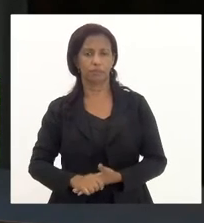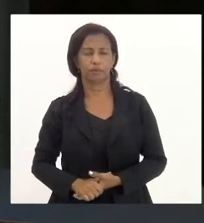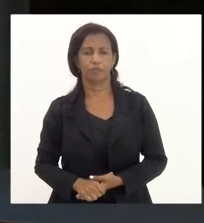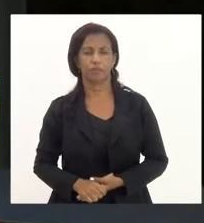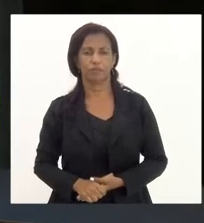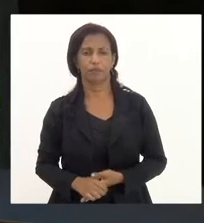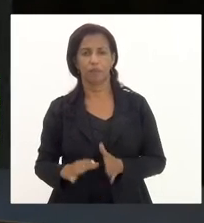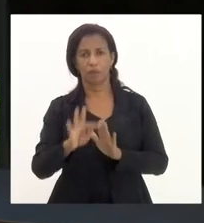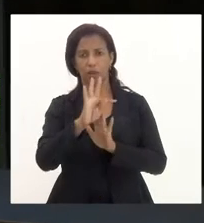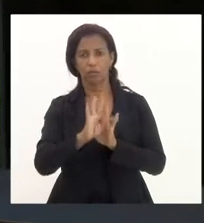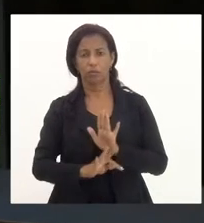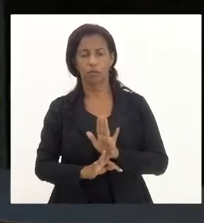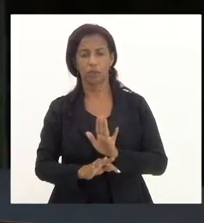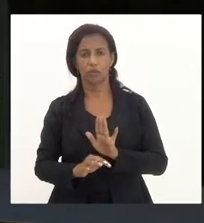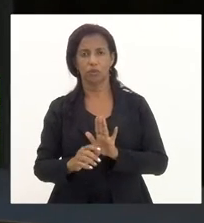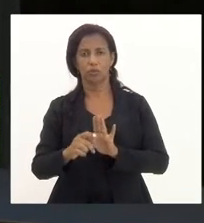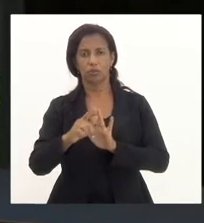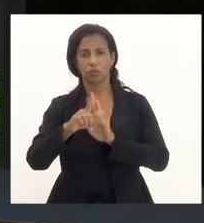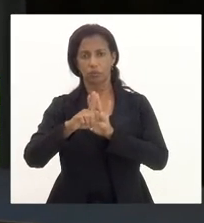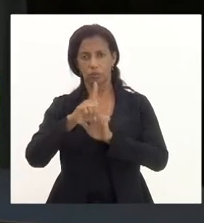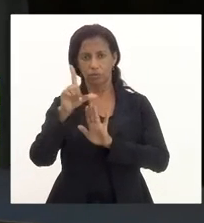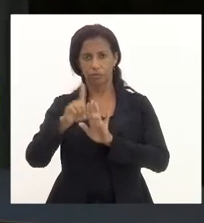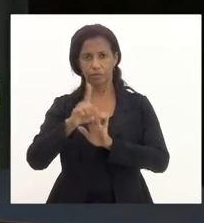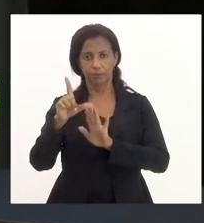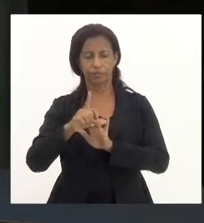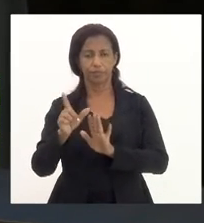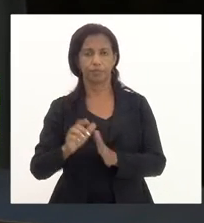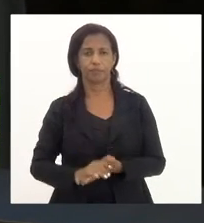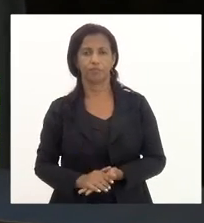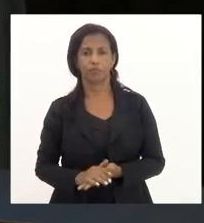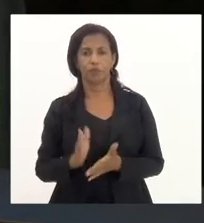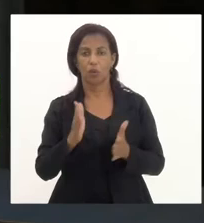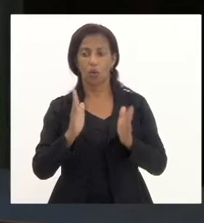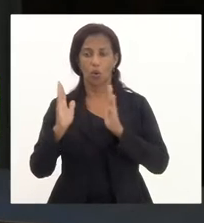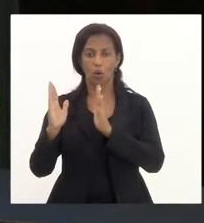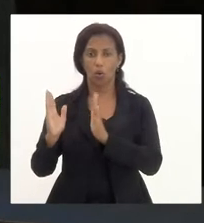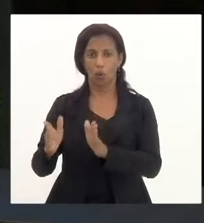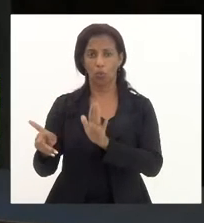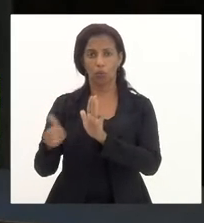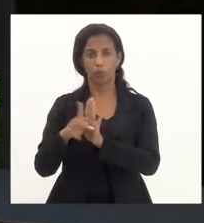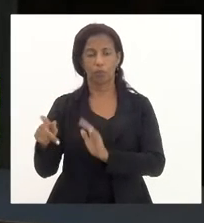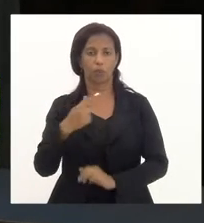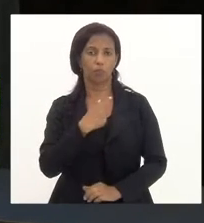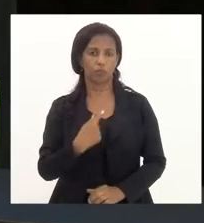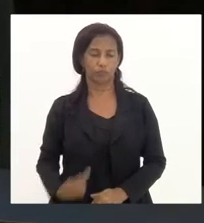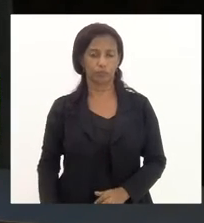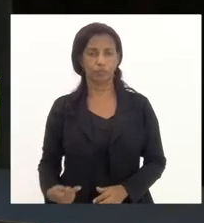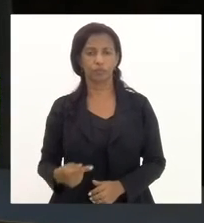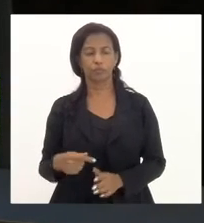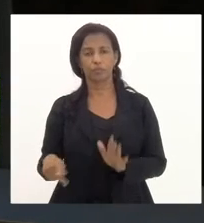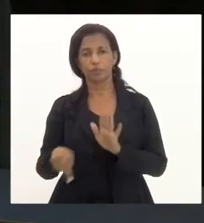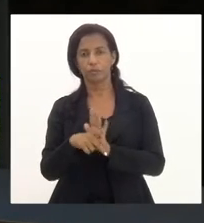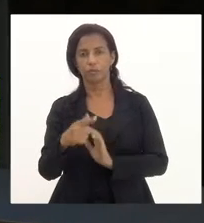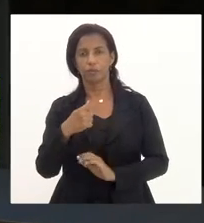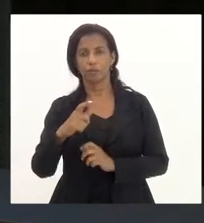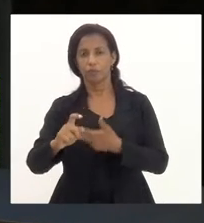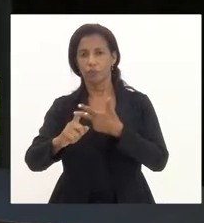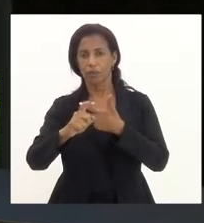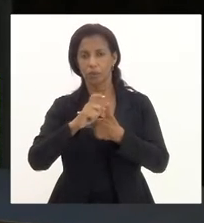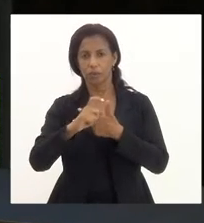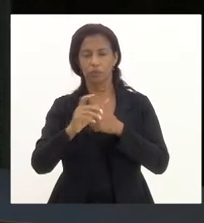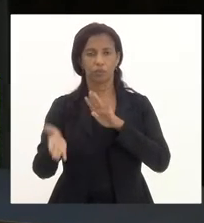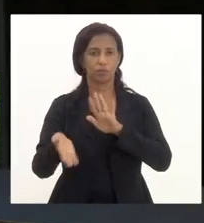ao texto do projeto de lei é outra parte foi incorporada pelo próprio governo pelo próprio executivo na